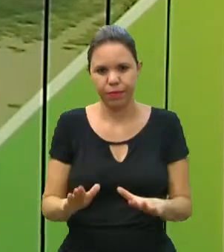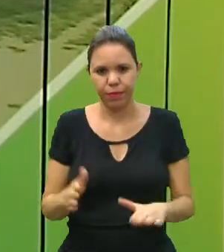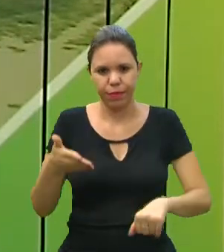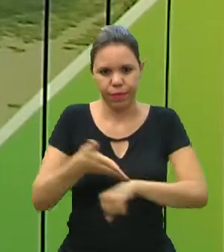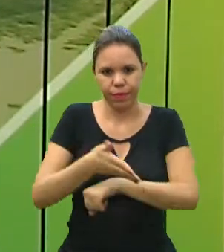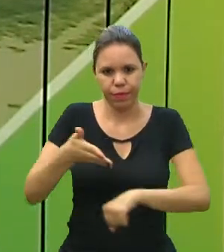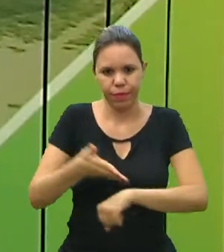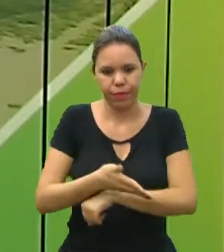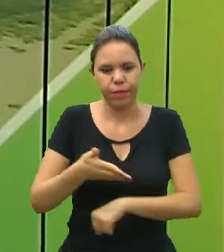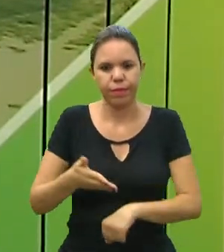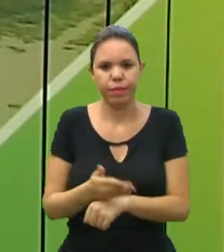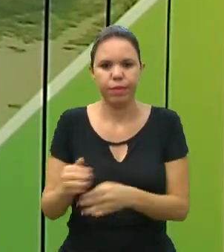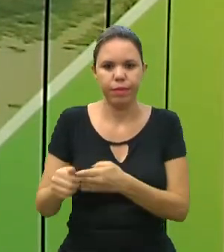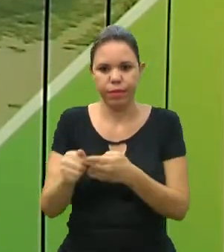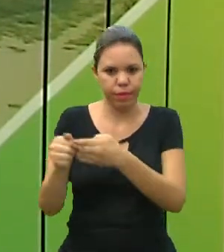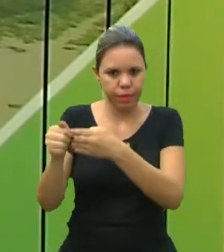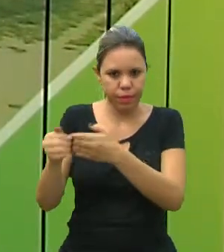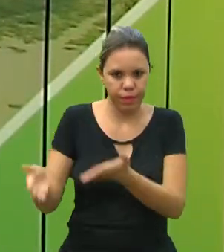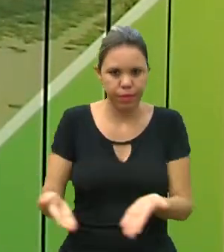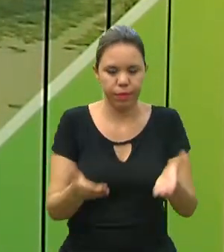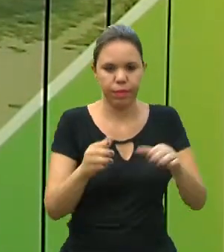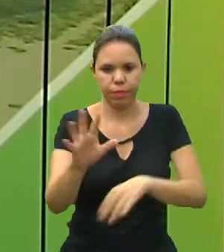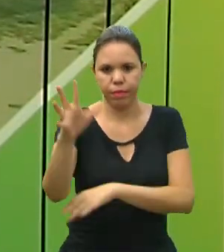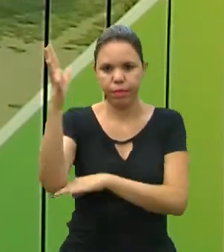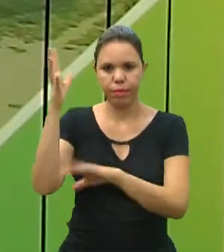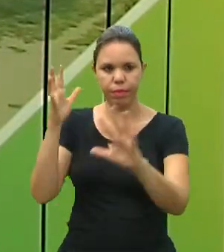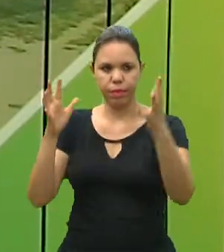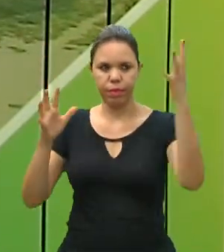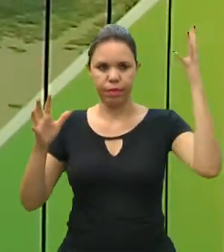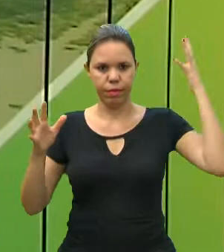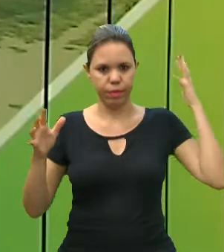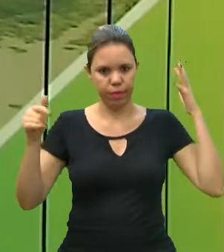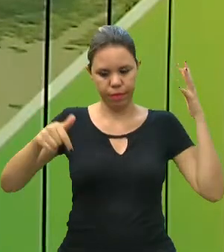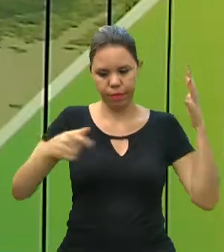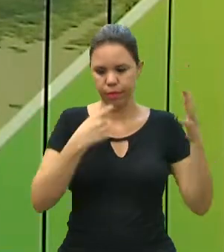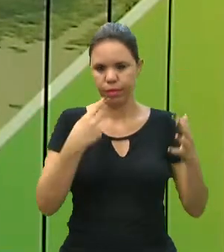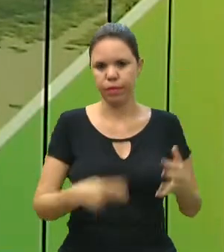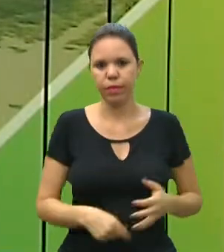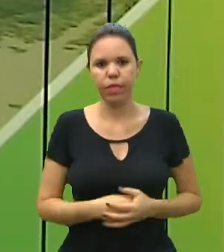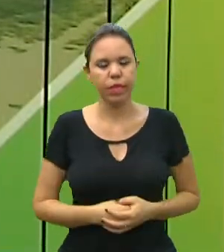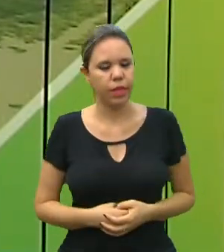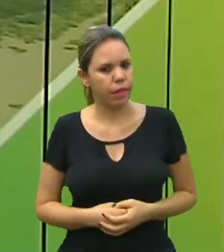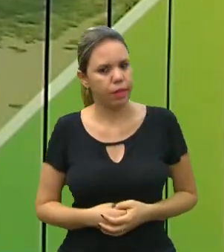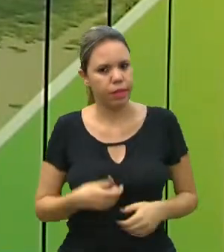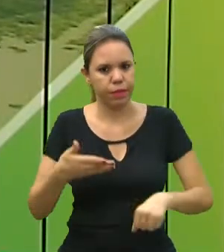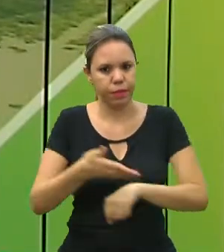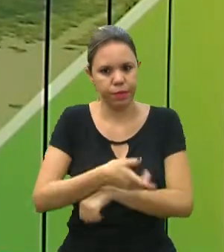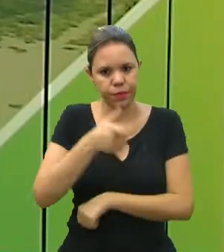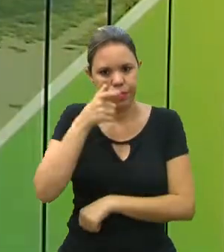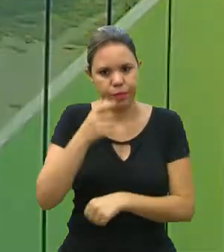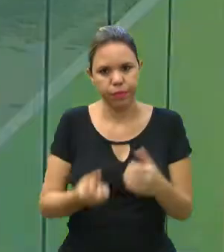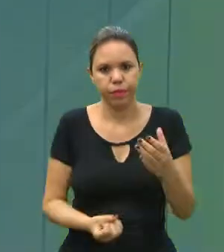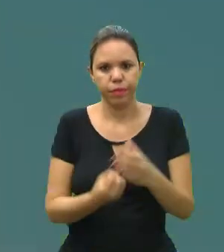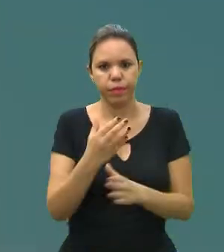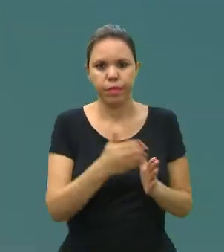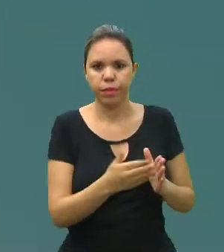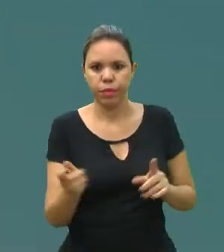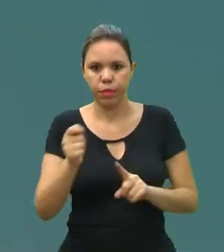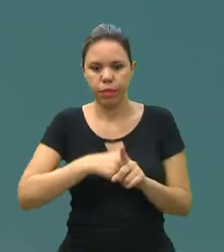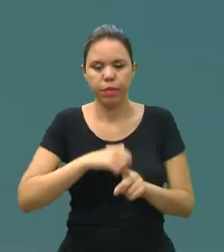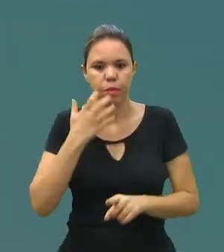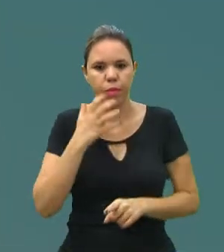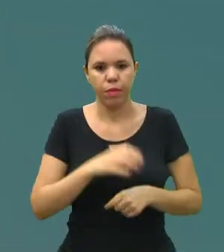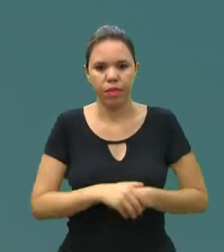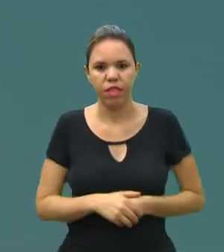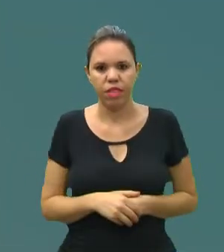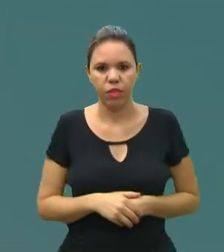abertas para as visitas autoguiadas da área Mata de Santa Genebra, aqui em Campinas. As visitas vão acontecer durante o mês